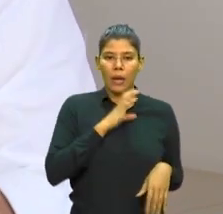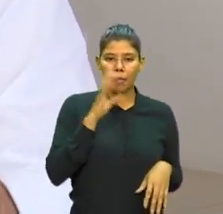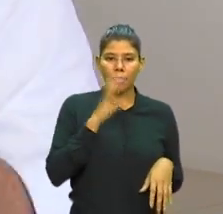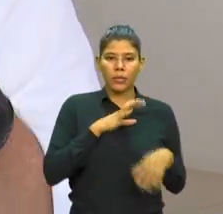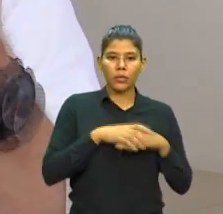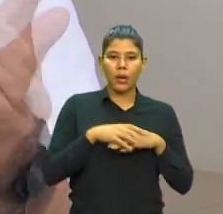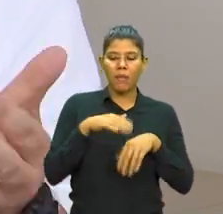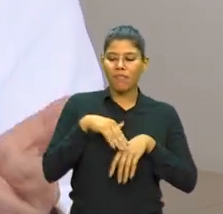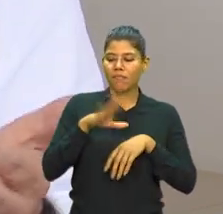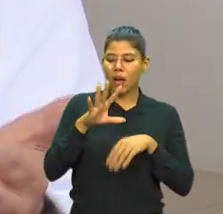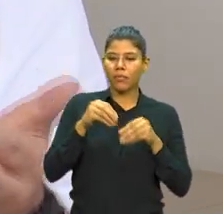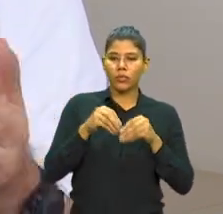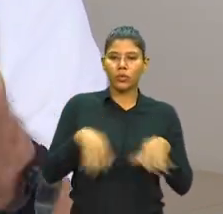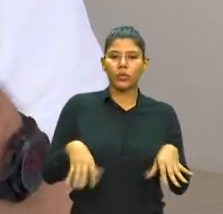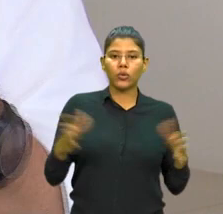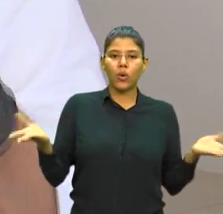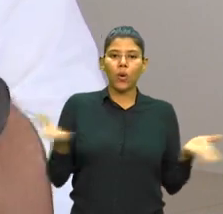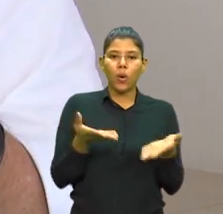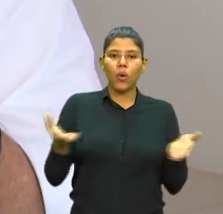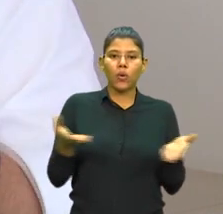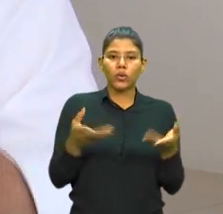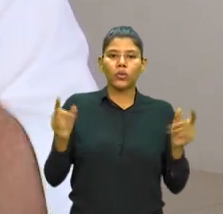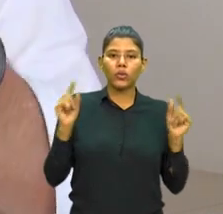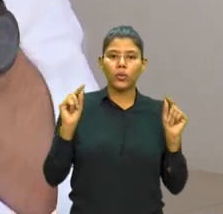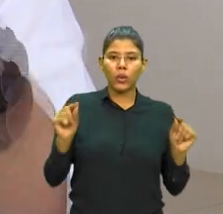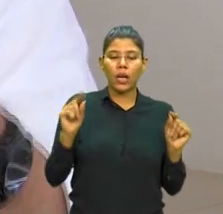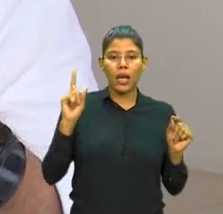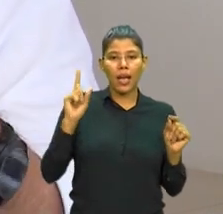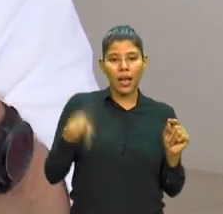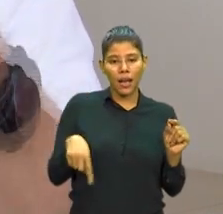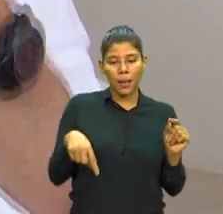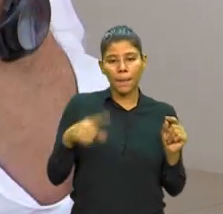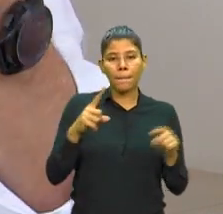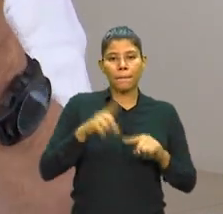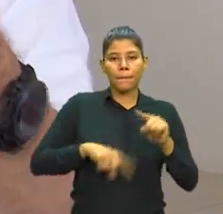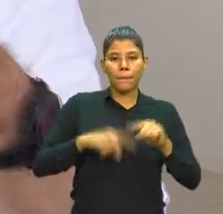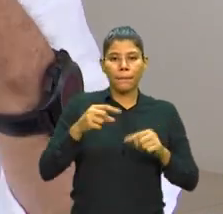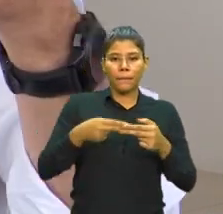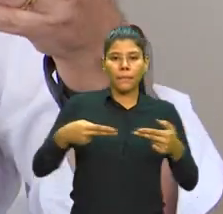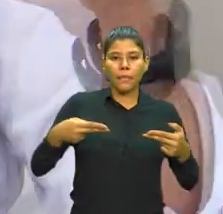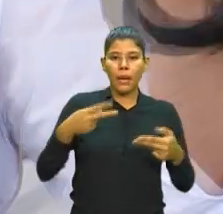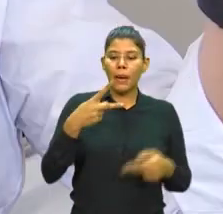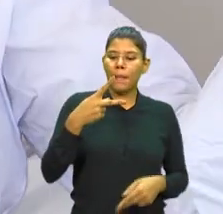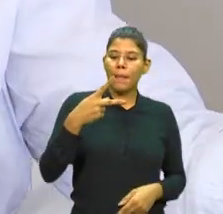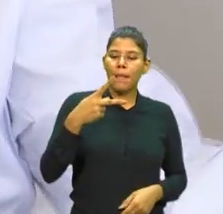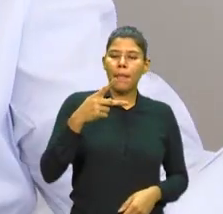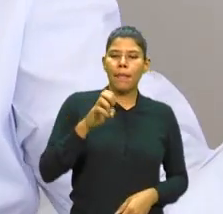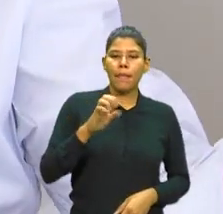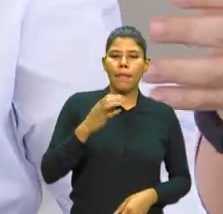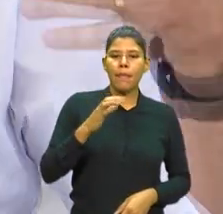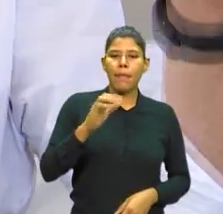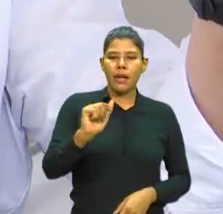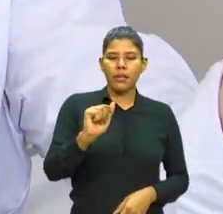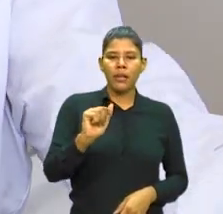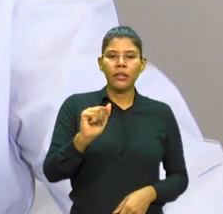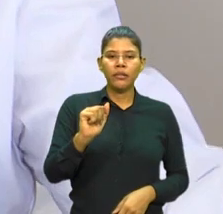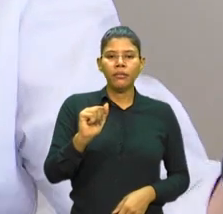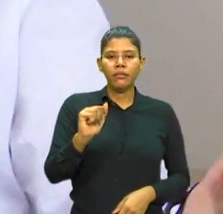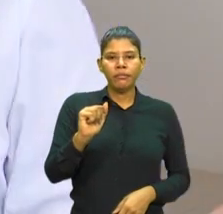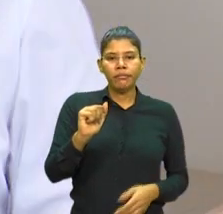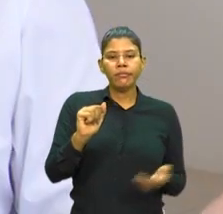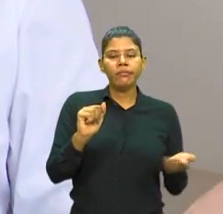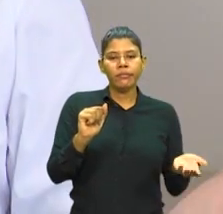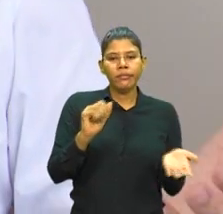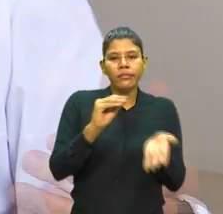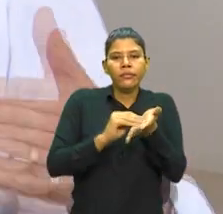indústria automotiva são semicondutores são peças que são de grande demanda e aumentaram a demanda inclusive para eletroeletrônicos que cresceu muito o